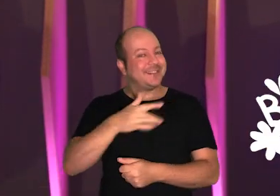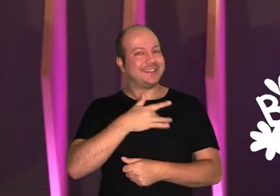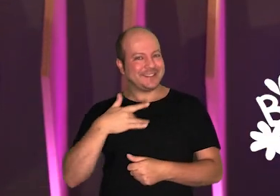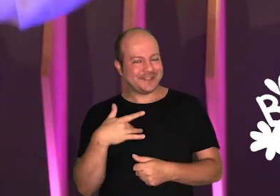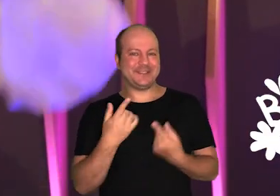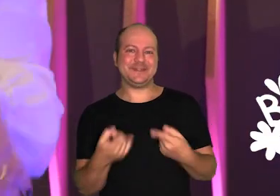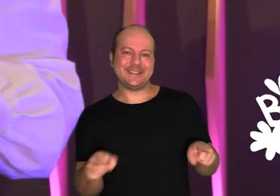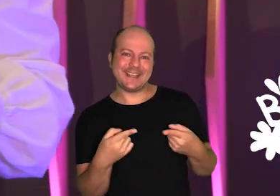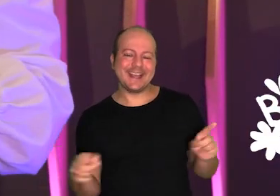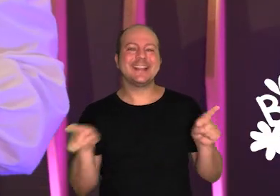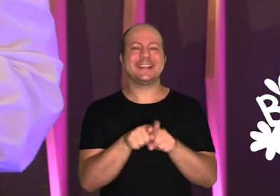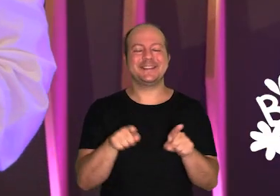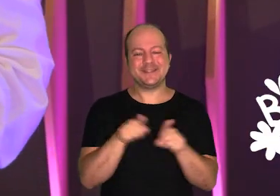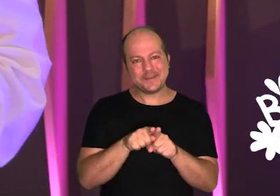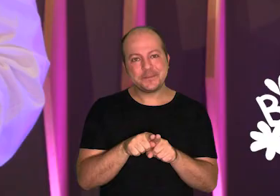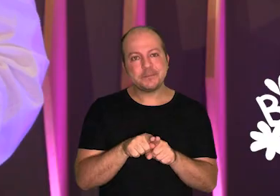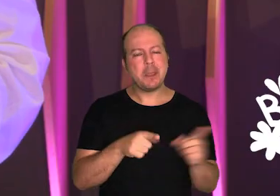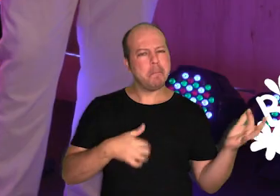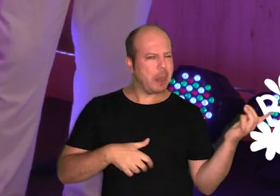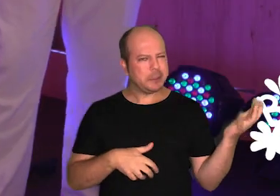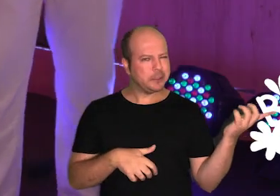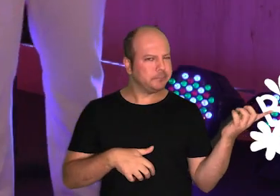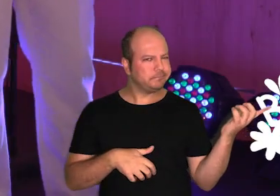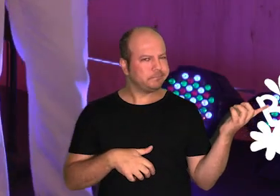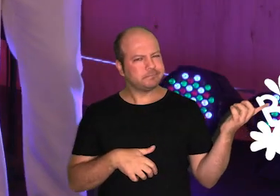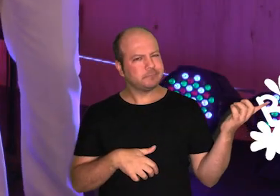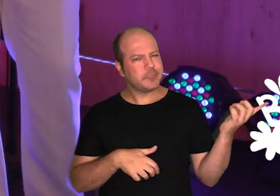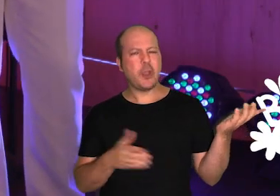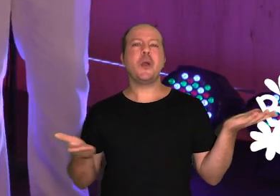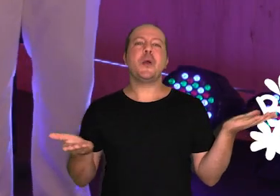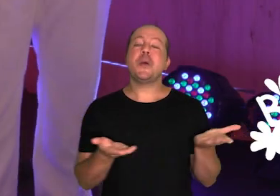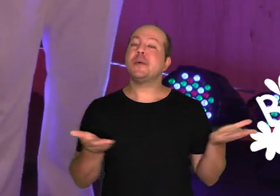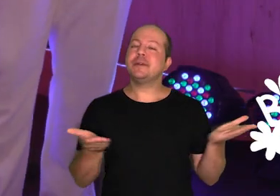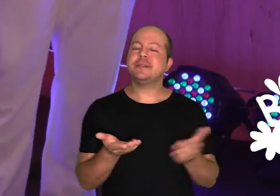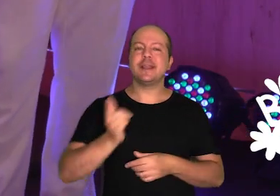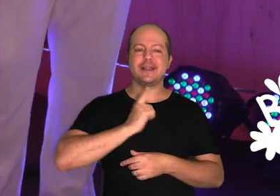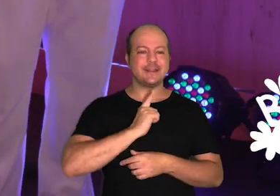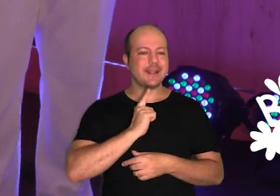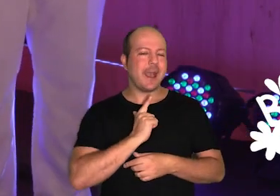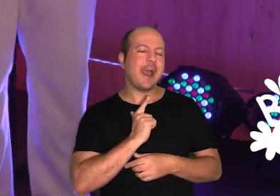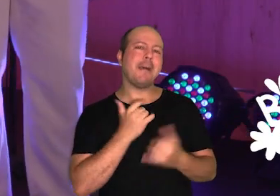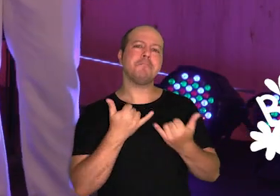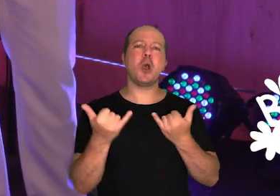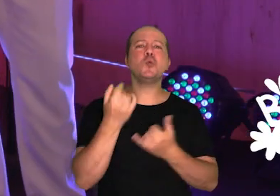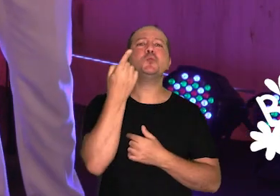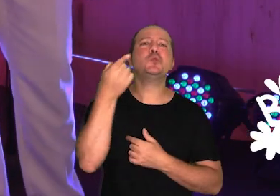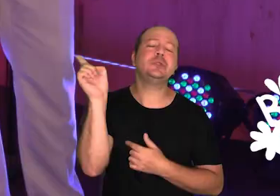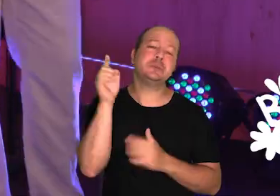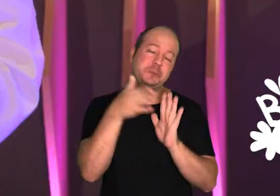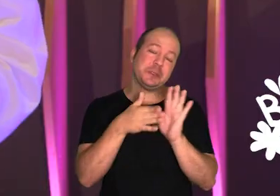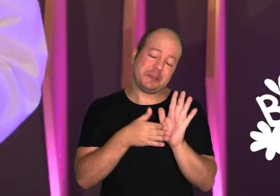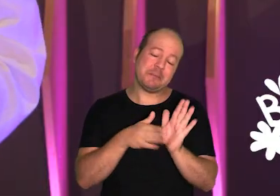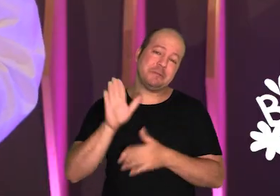Organização Musical e Mundial da Saúde. Pelanca, como a gente hoje está em clima de despedida, não